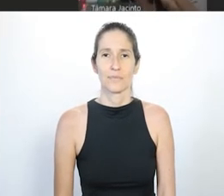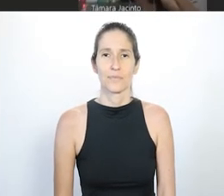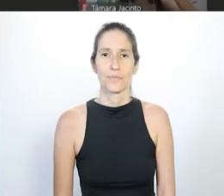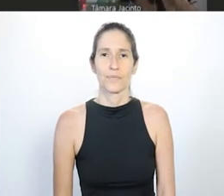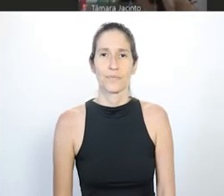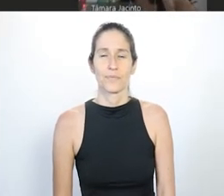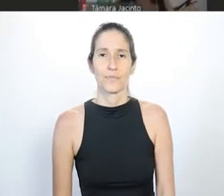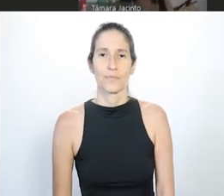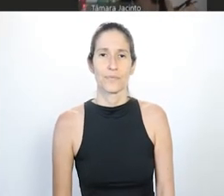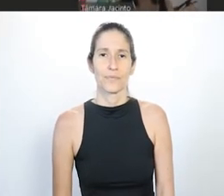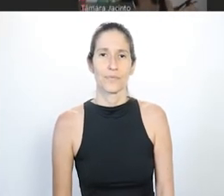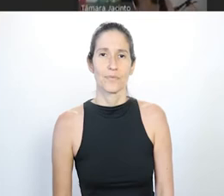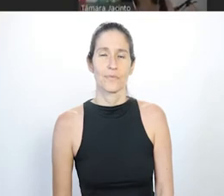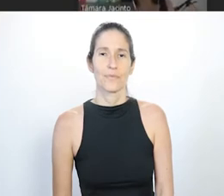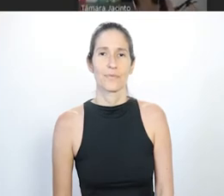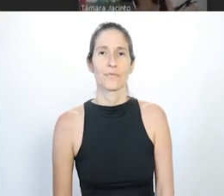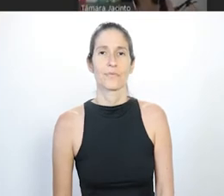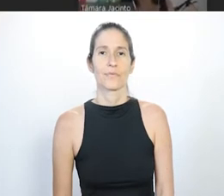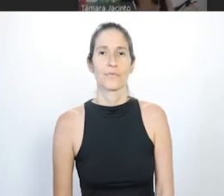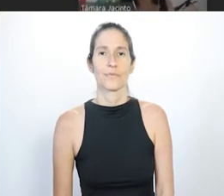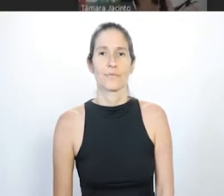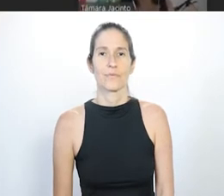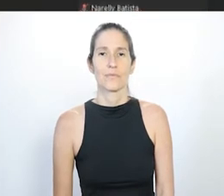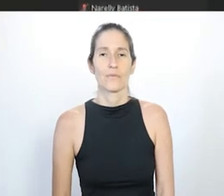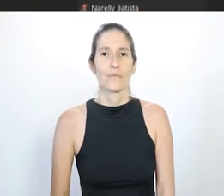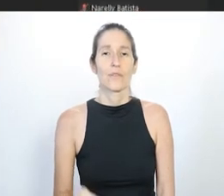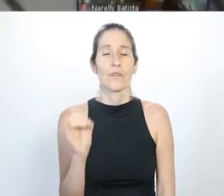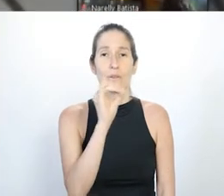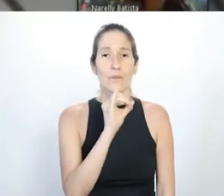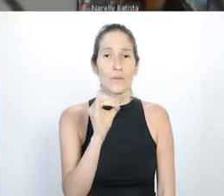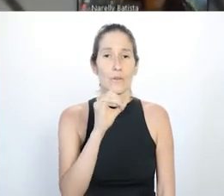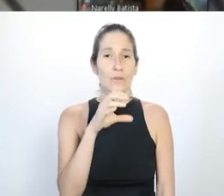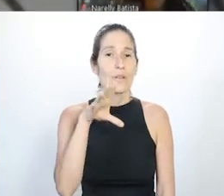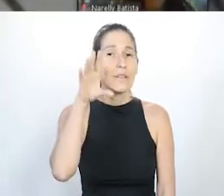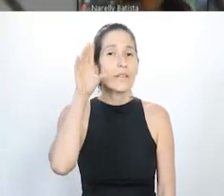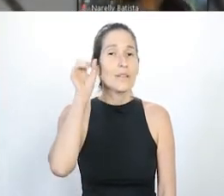Oi, tá ouvindo agora? Estamos.